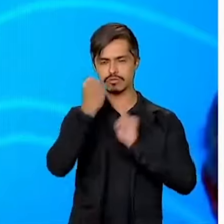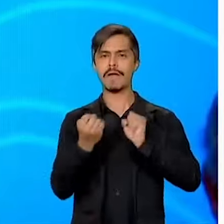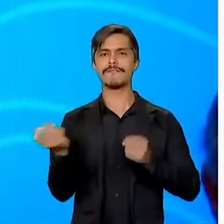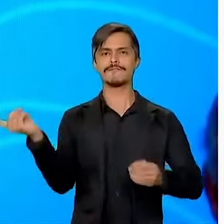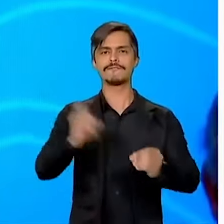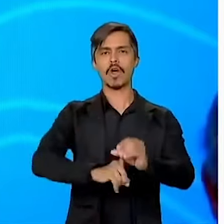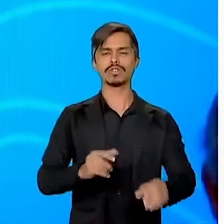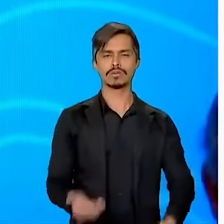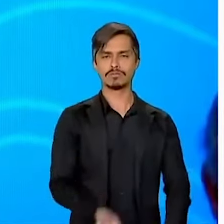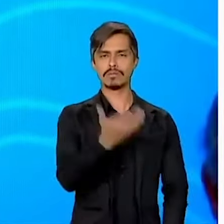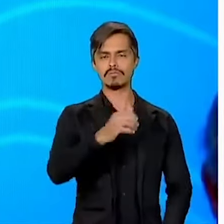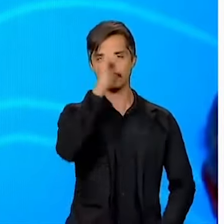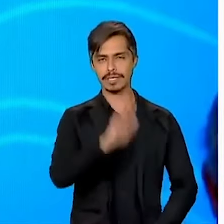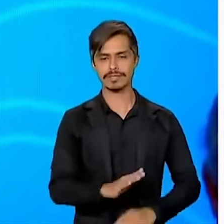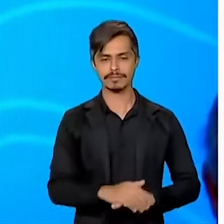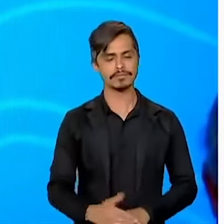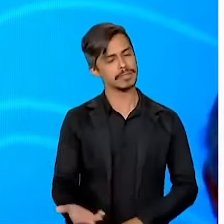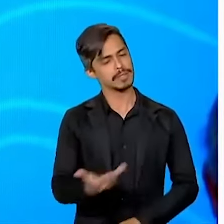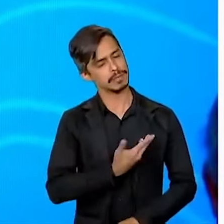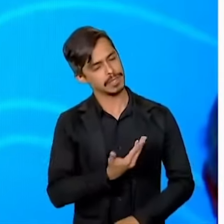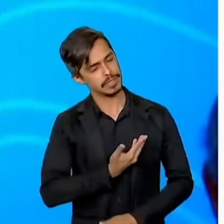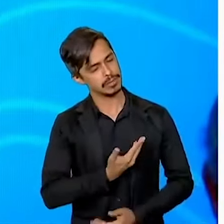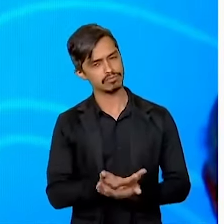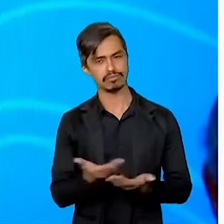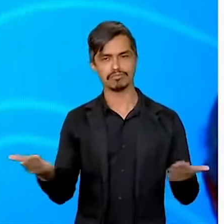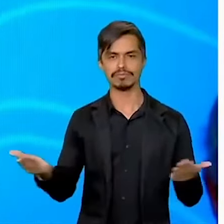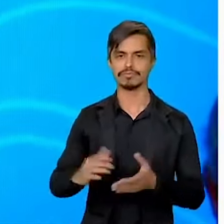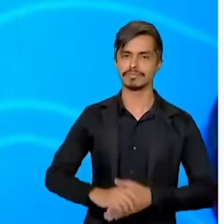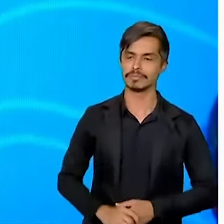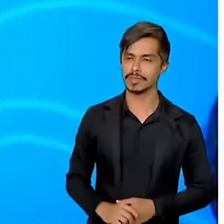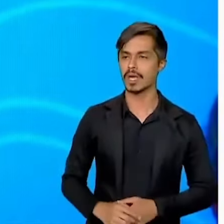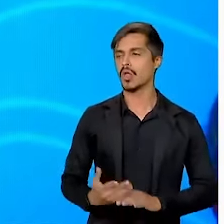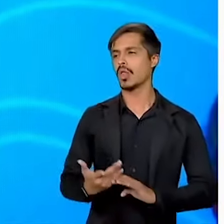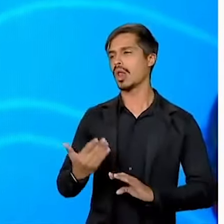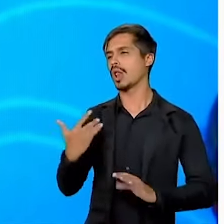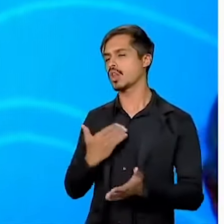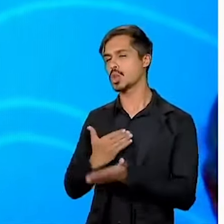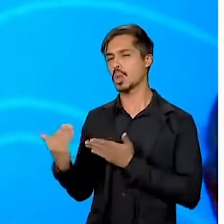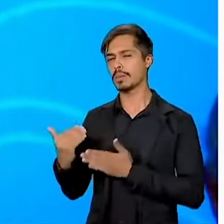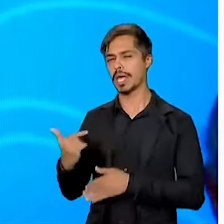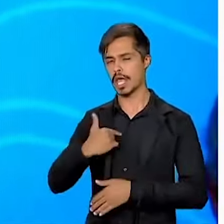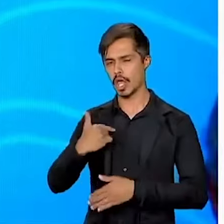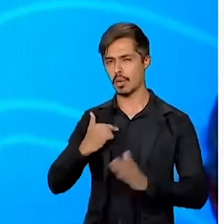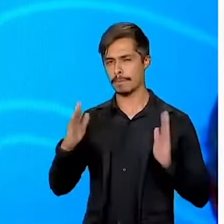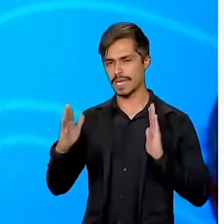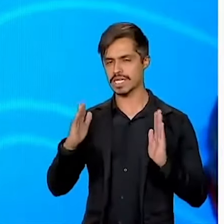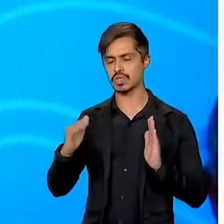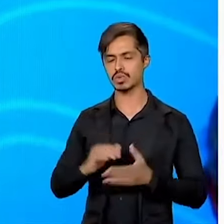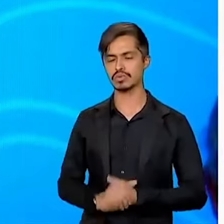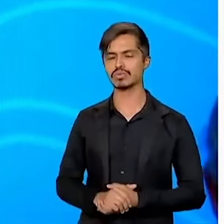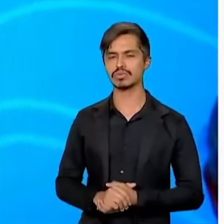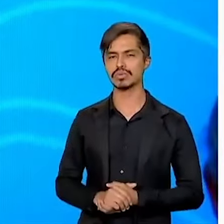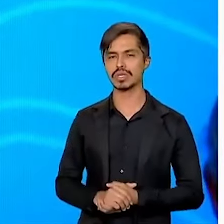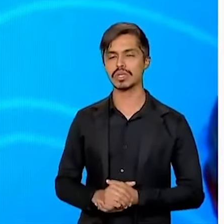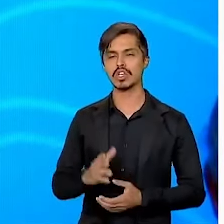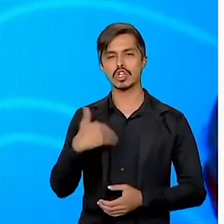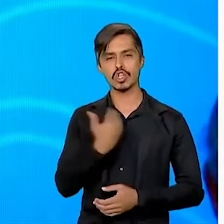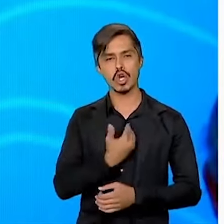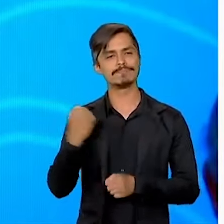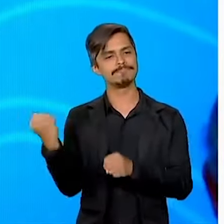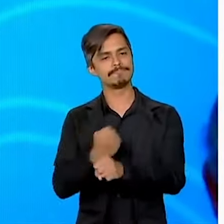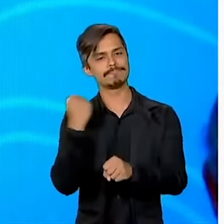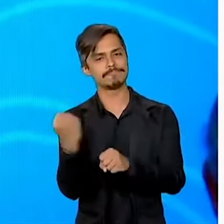Brasil. Minhas amigas e meus amigos, desde o início do meu mandato, temos reconstruído